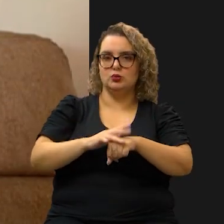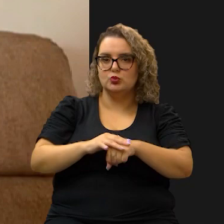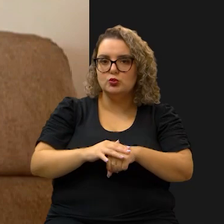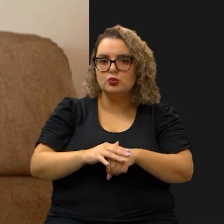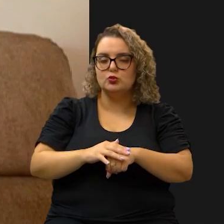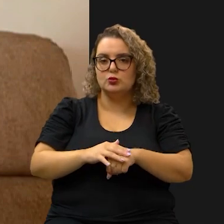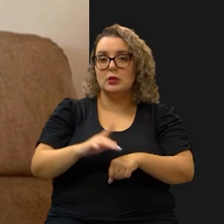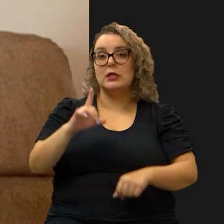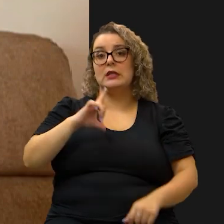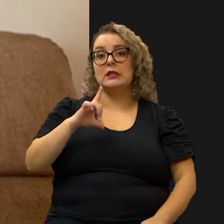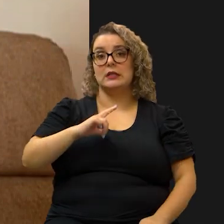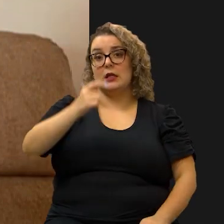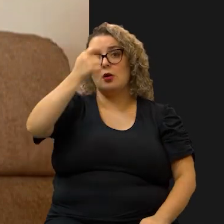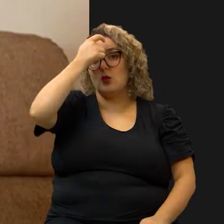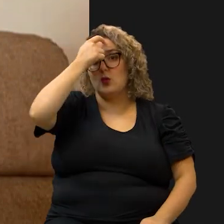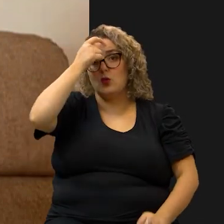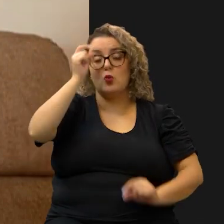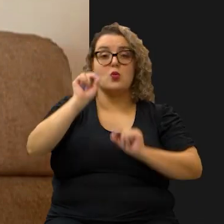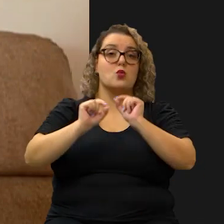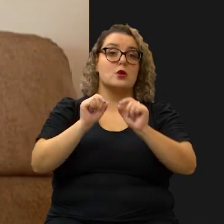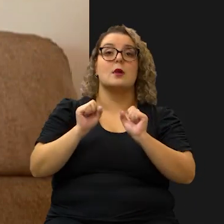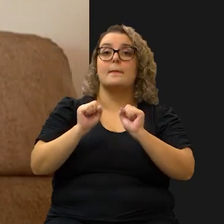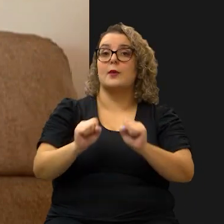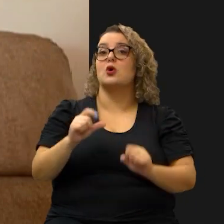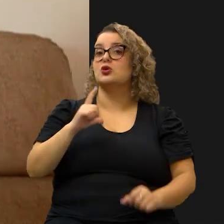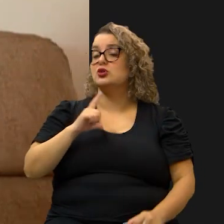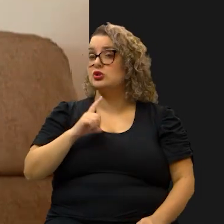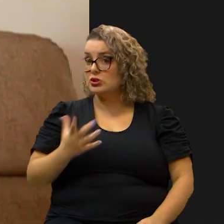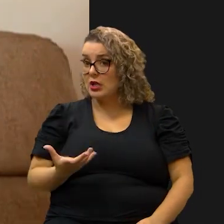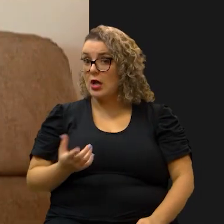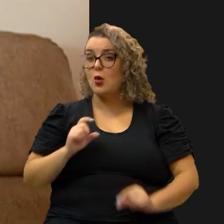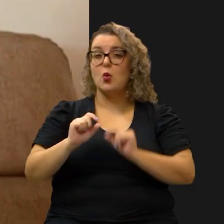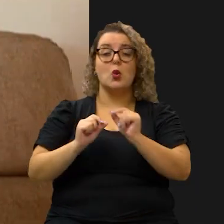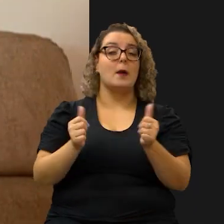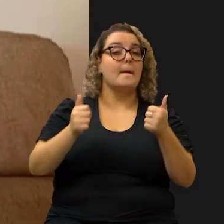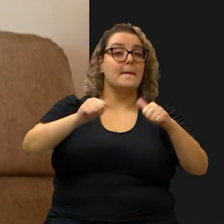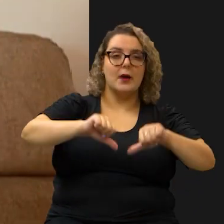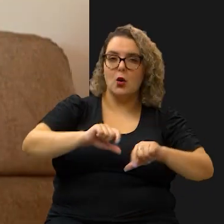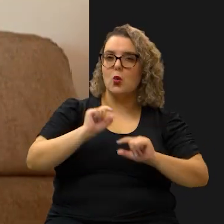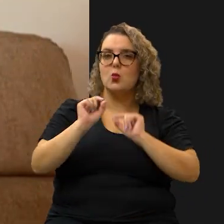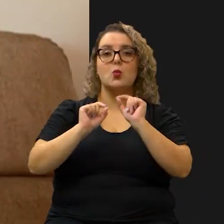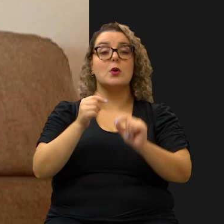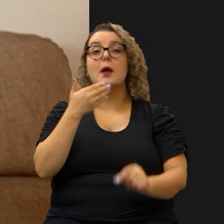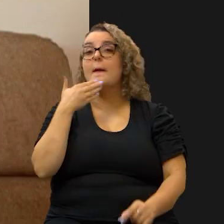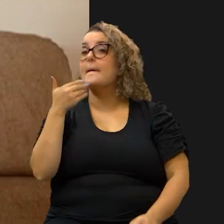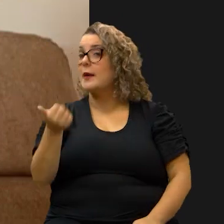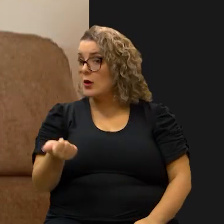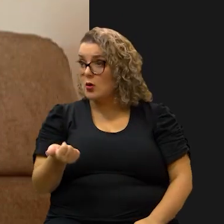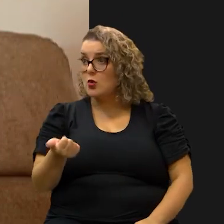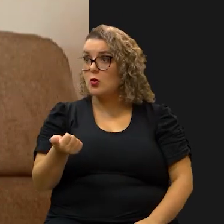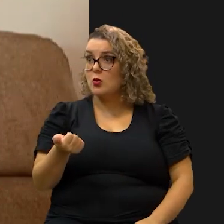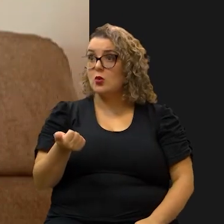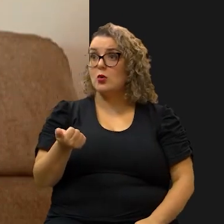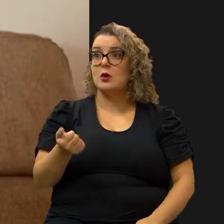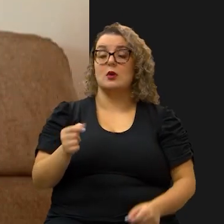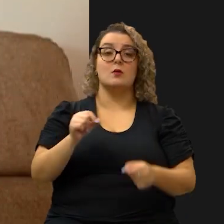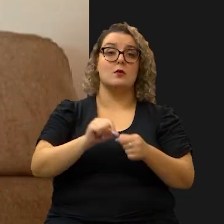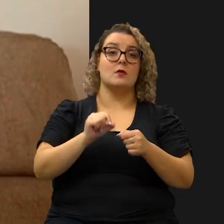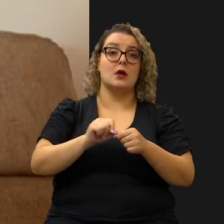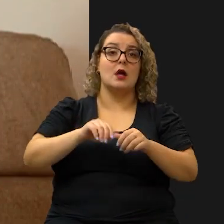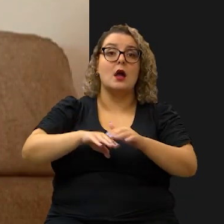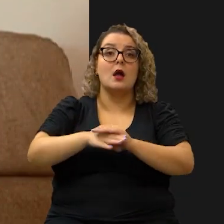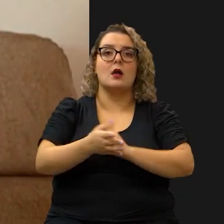a doença, né, e com isso você tem a consciência do que pode causar, o que pode piorar, o que pode